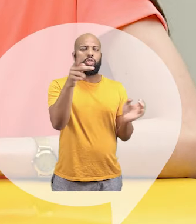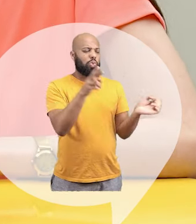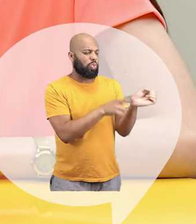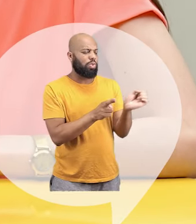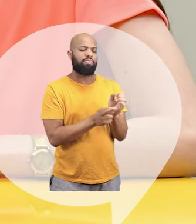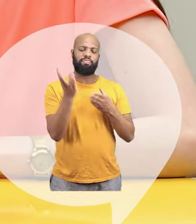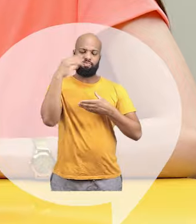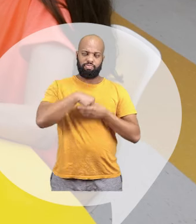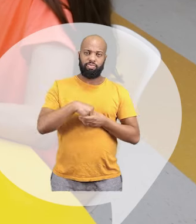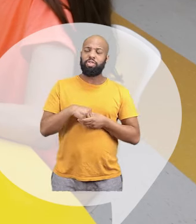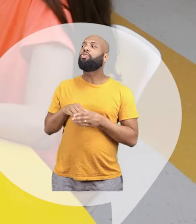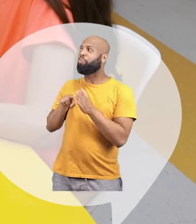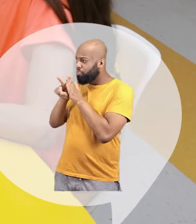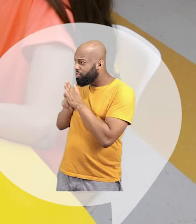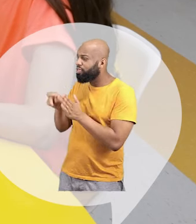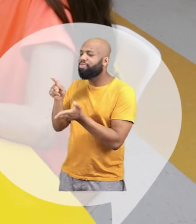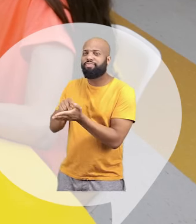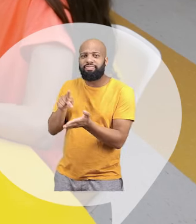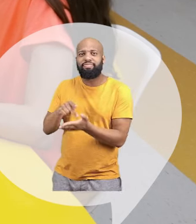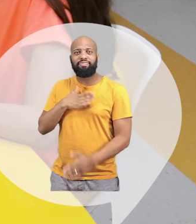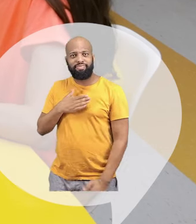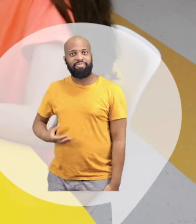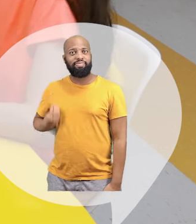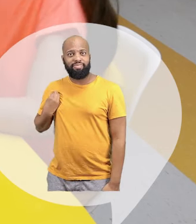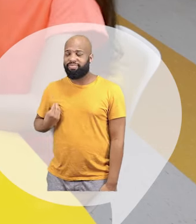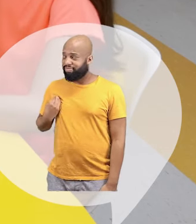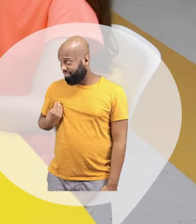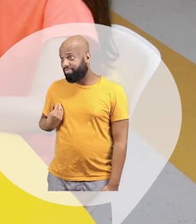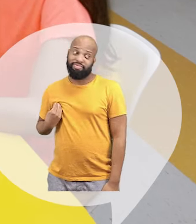nas suas veias aí caraca é verdade